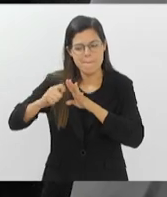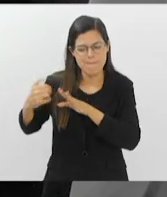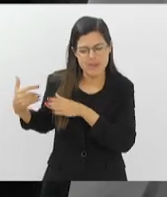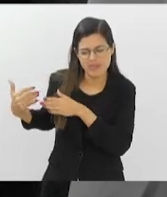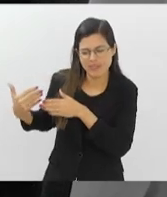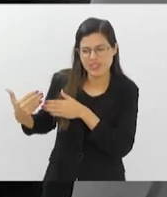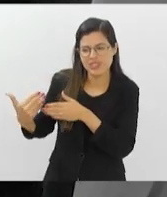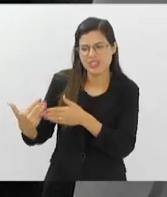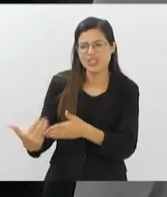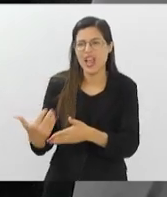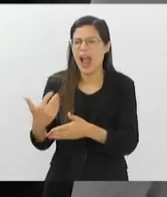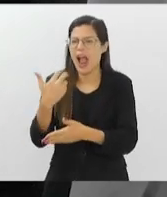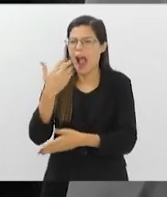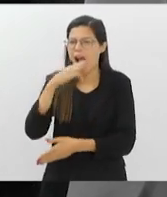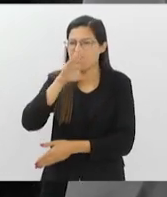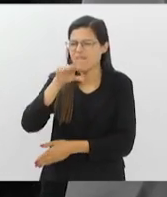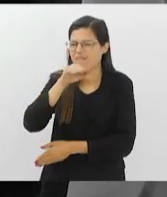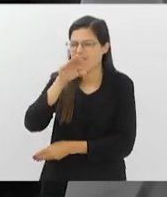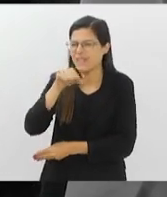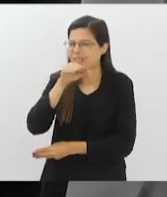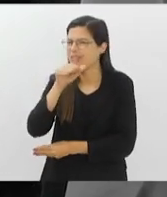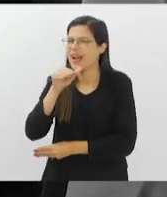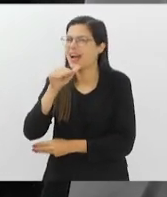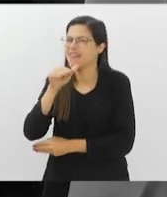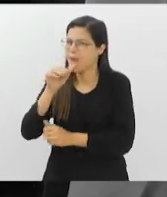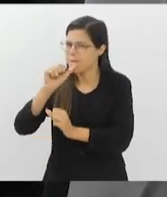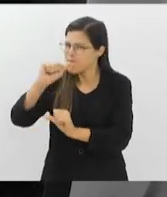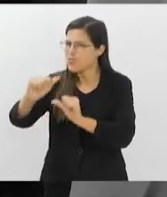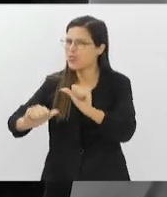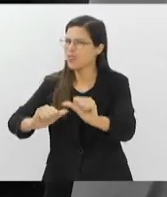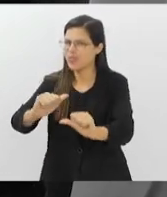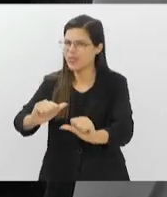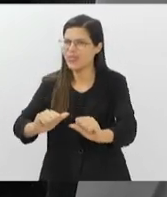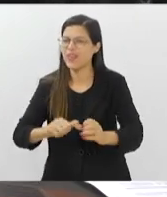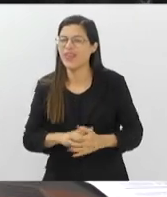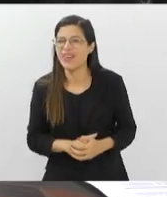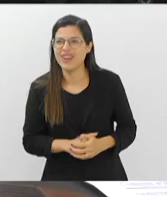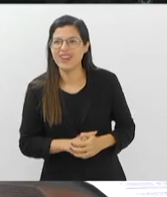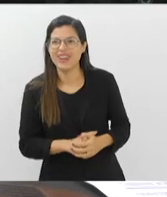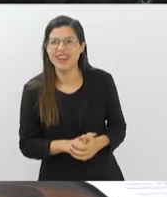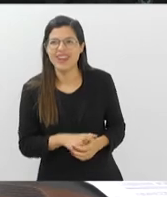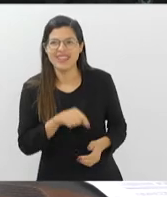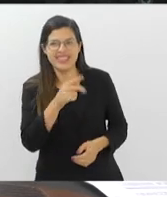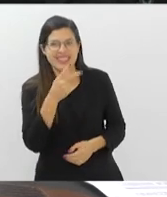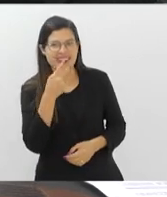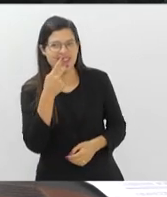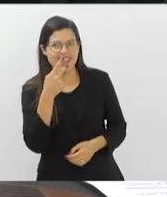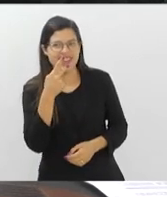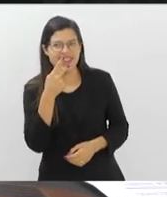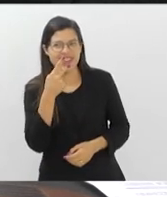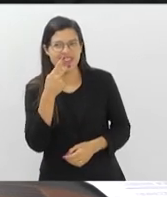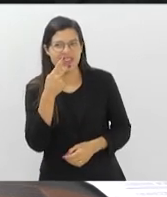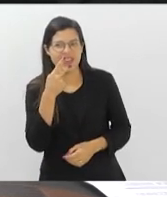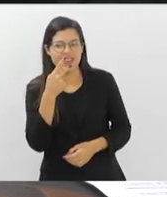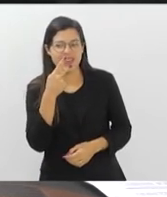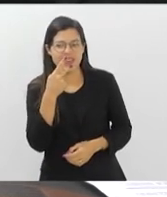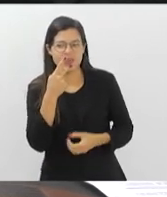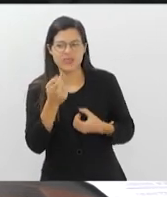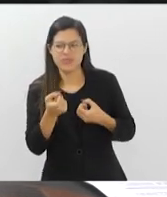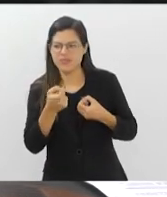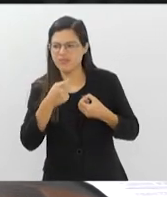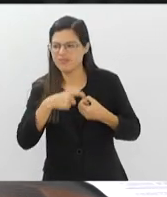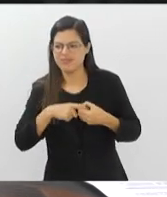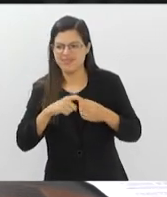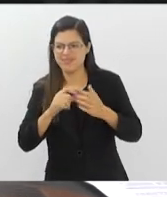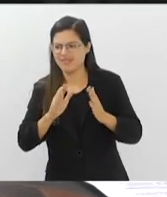a oralidade dele aumentou muito. Vossa Excelência está insinuando que eu estou voltando à fase oral? Falei